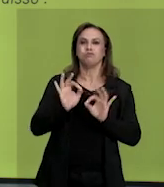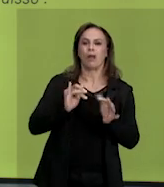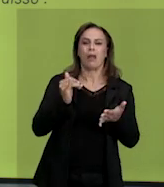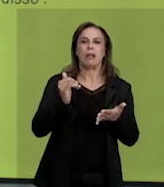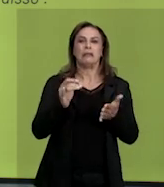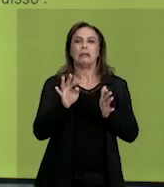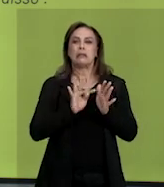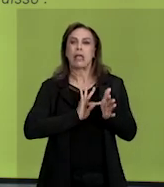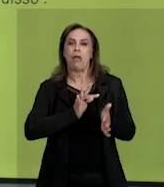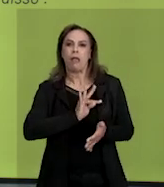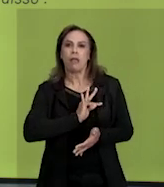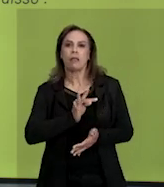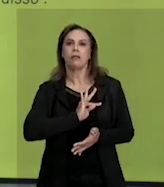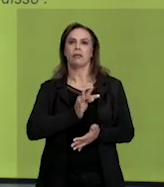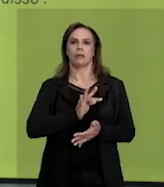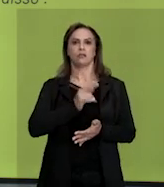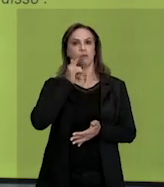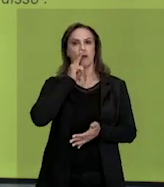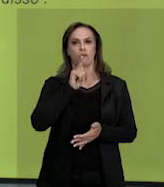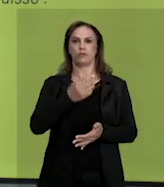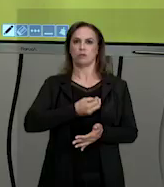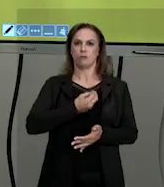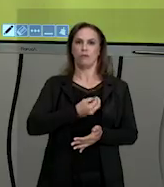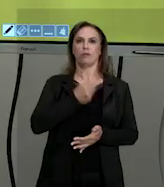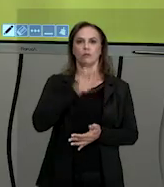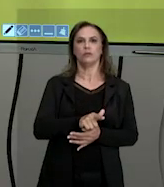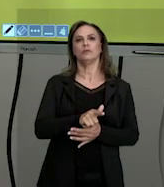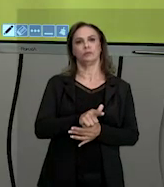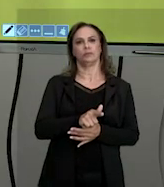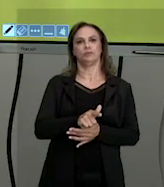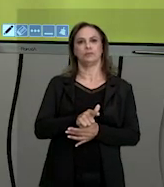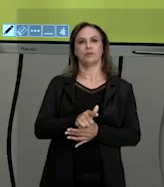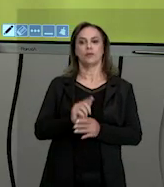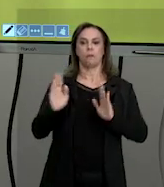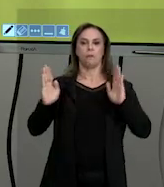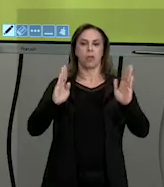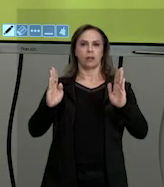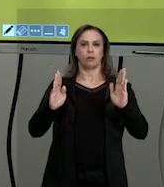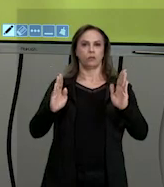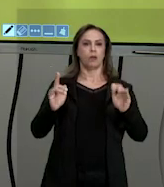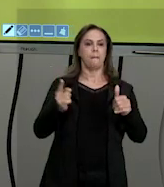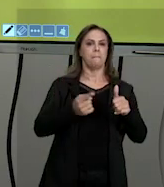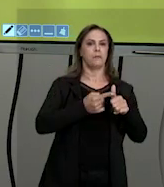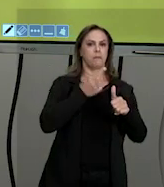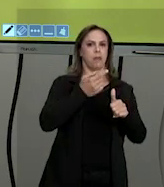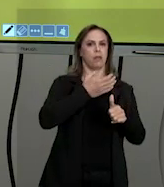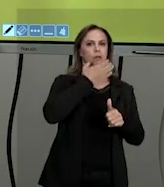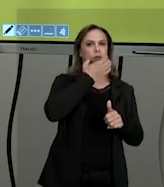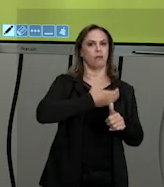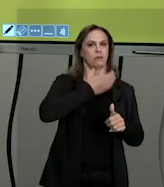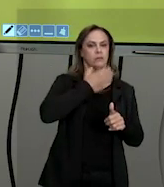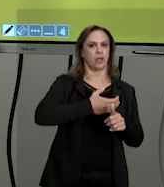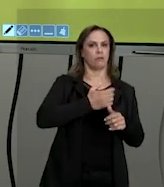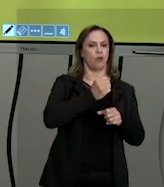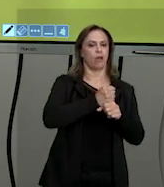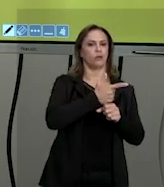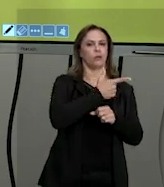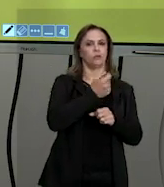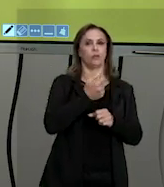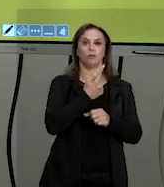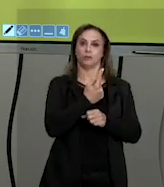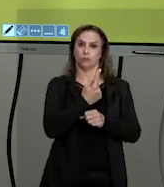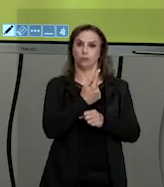da aplicação. Isso entre essas datas aqui, de 1º de dezembro de 2021 e 30 de junho